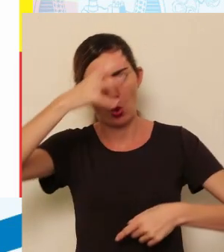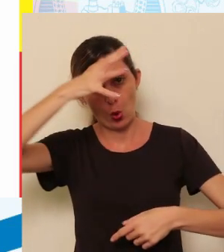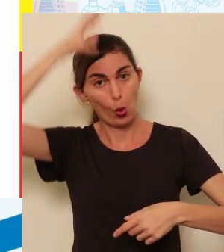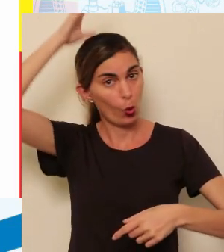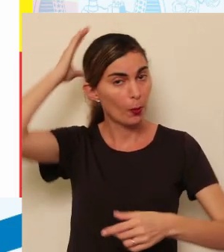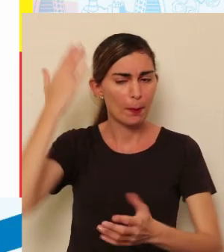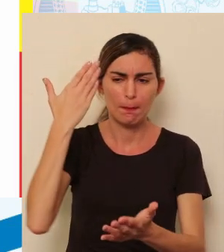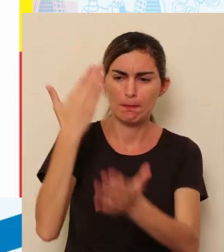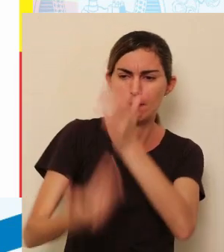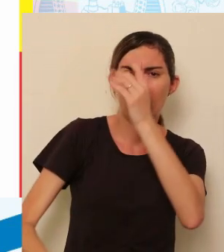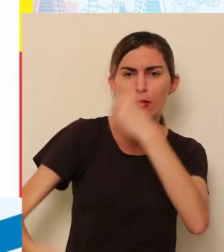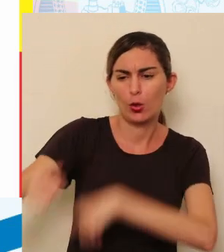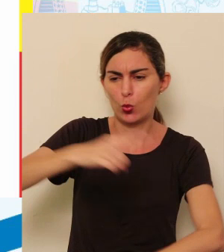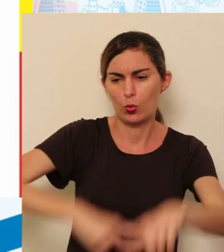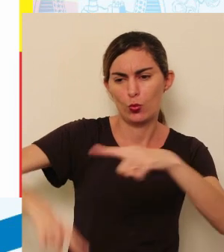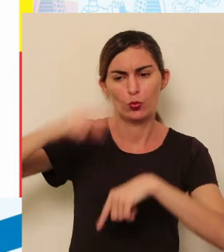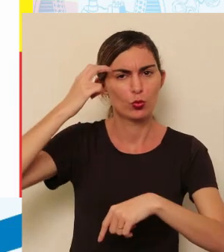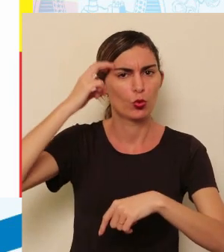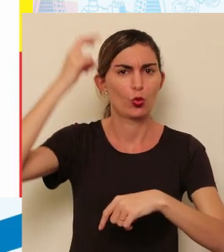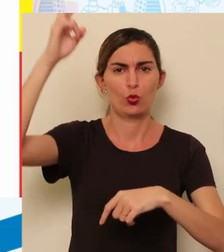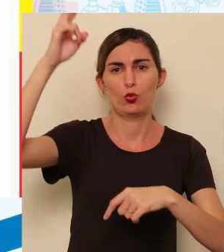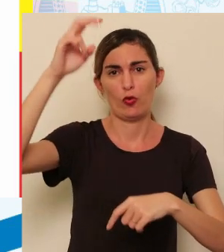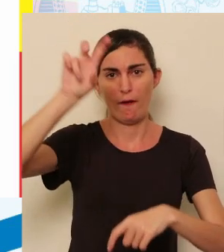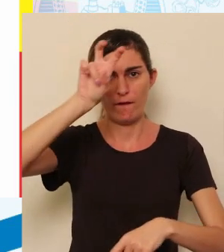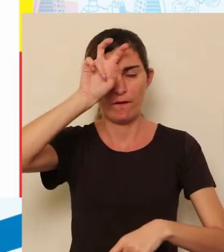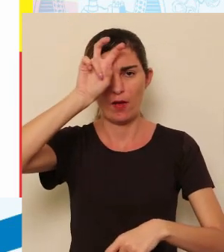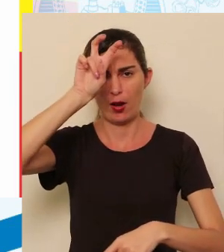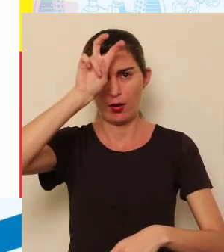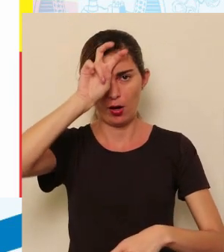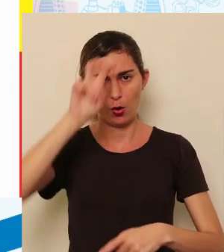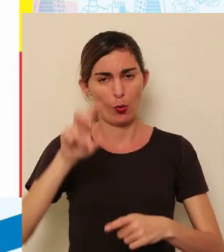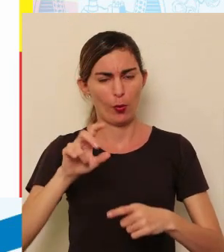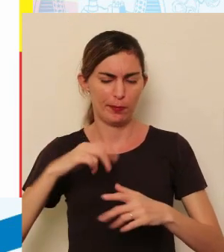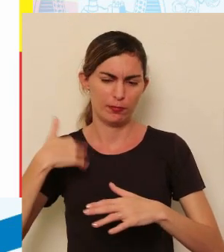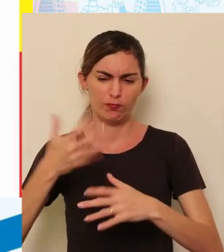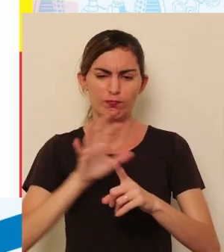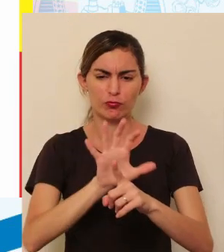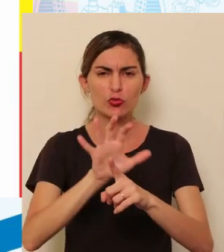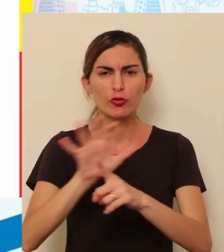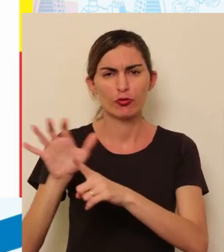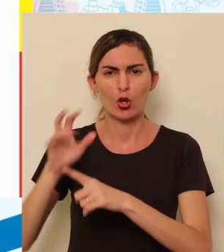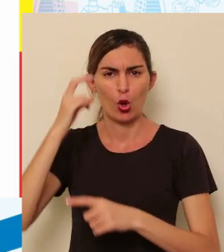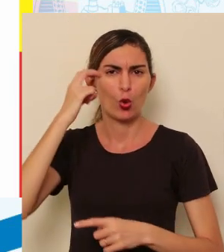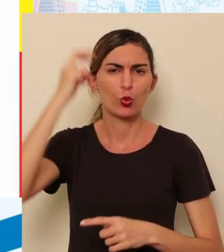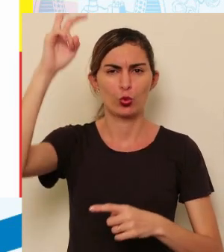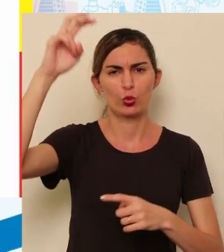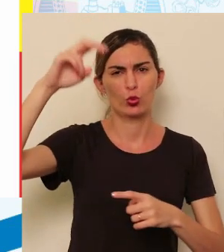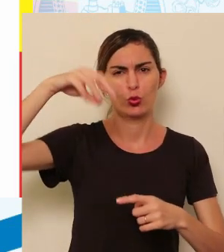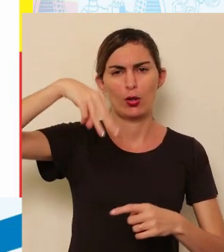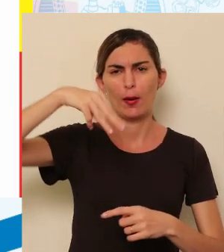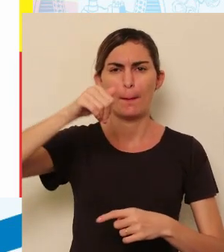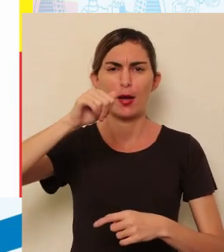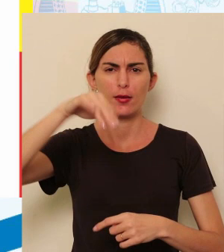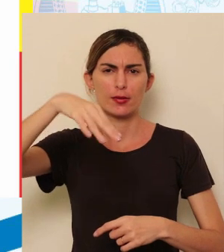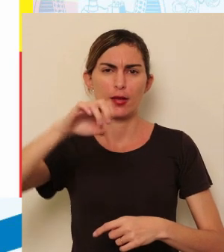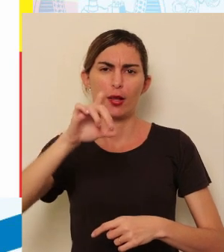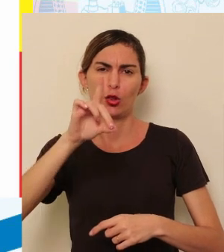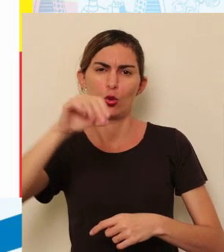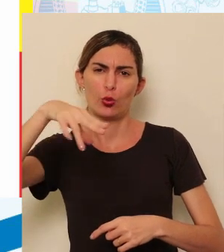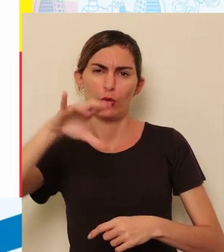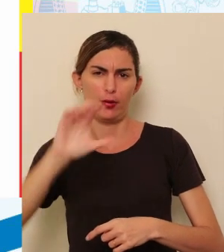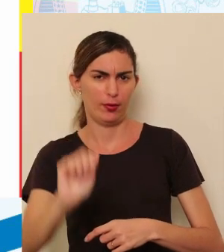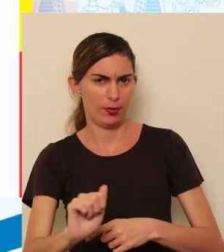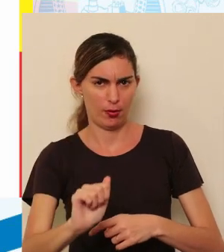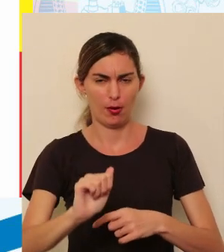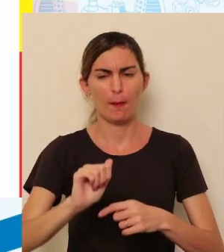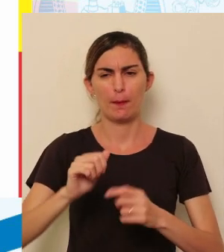em definitivo, o controle sobre sua cultura, a dos faraós, já bastante influenciada pela cultura macedônica de Alexandre o Grande